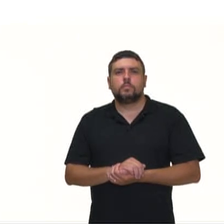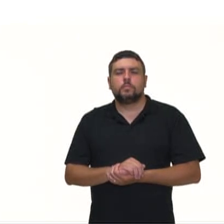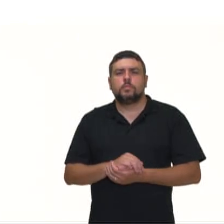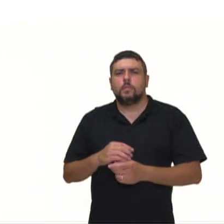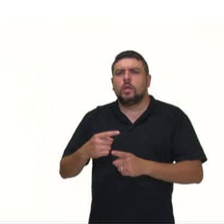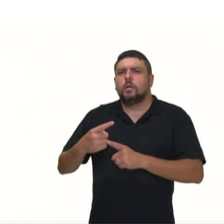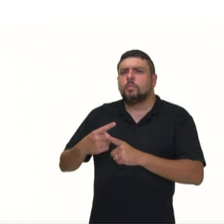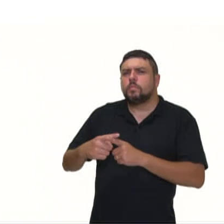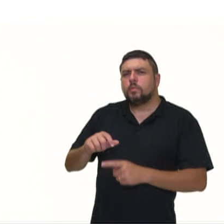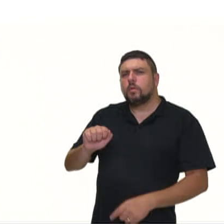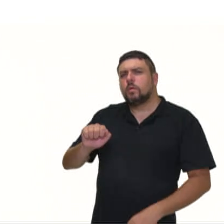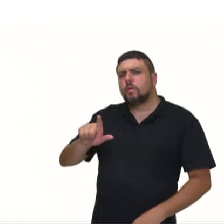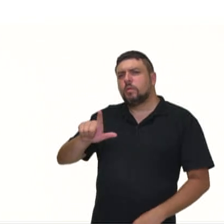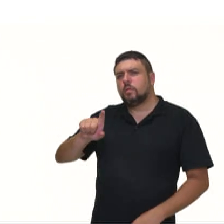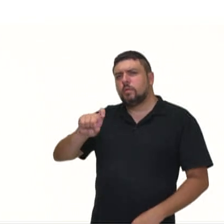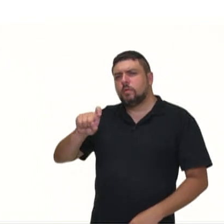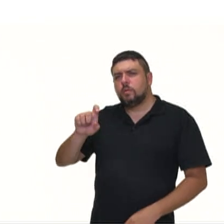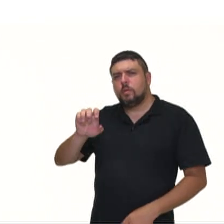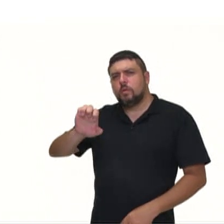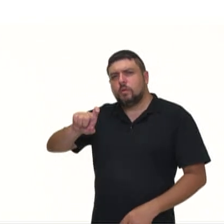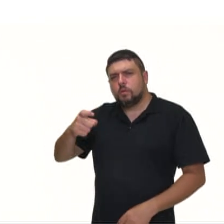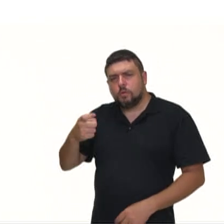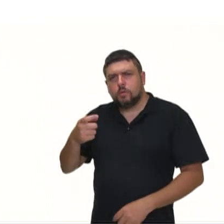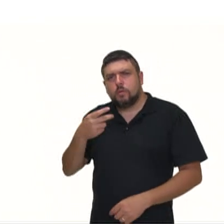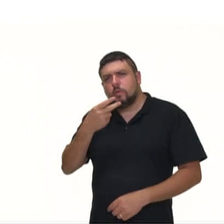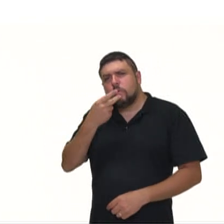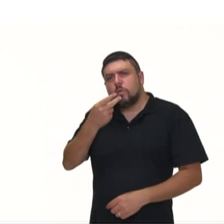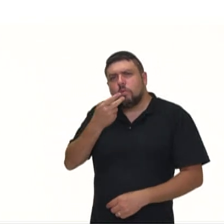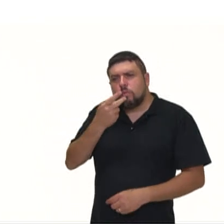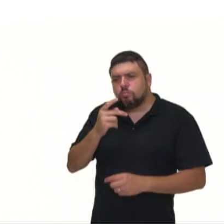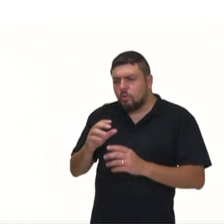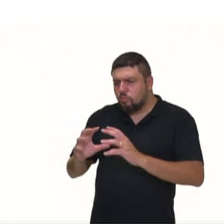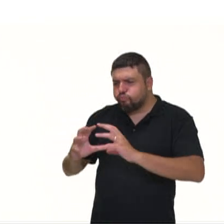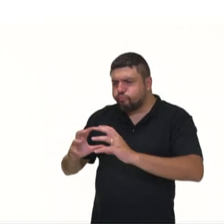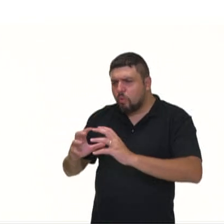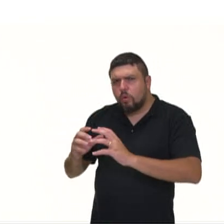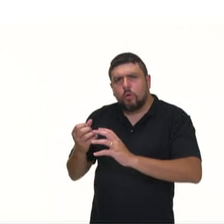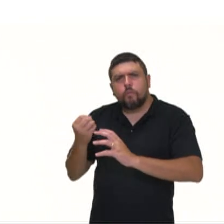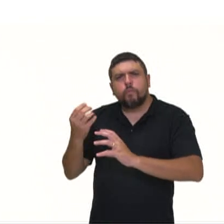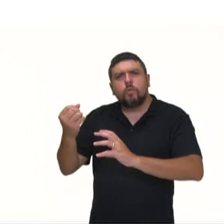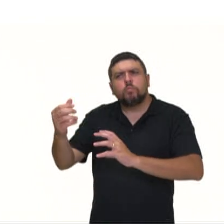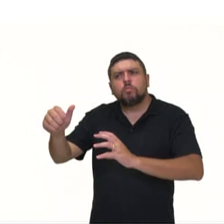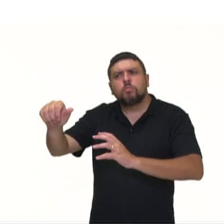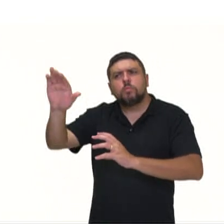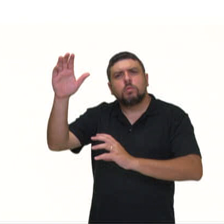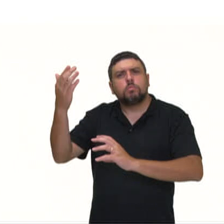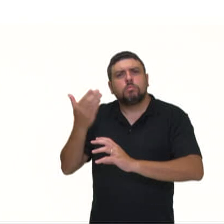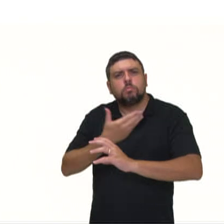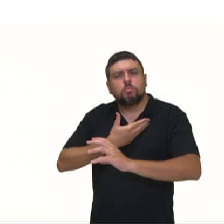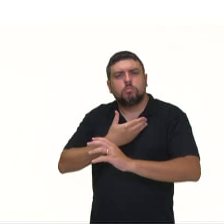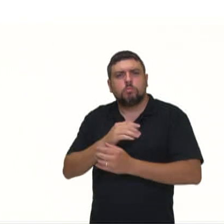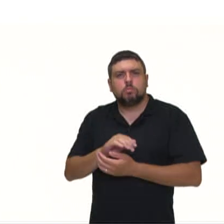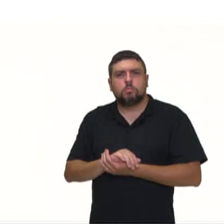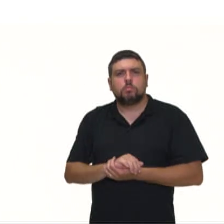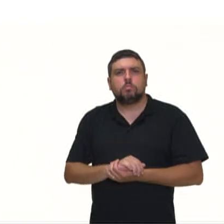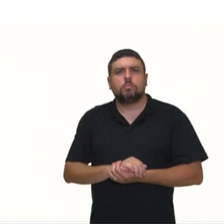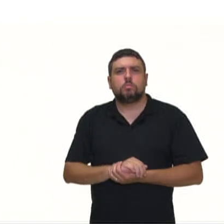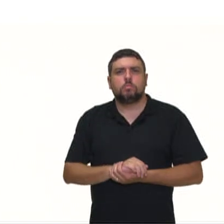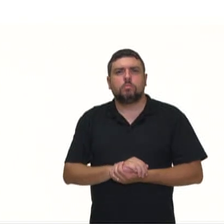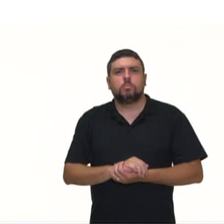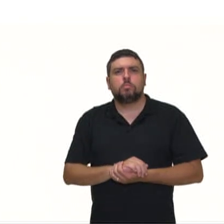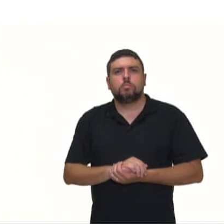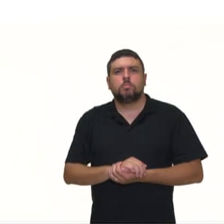o Alex disse que a bola viajou mais do que ele já tinha viajado? Se você marcou a